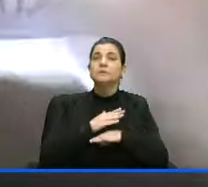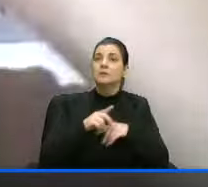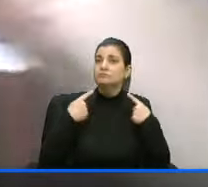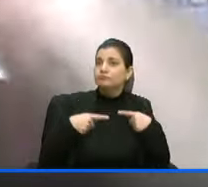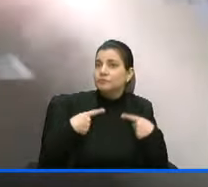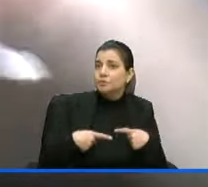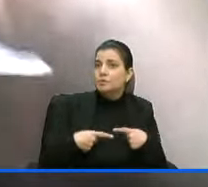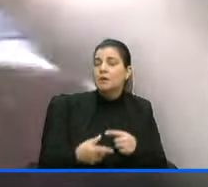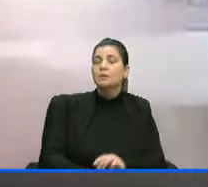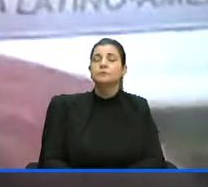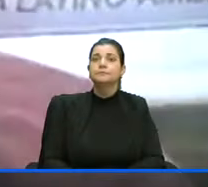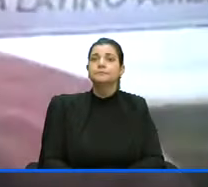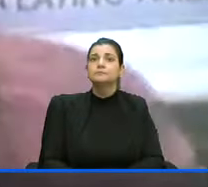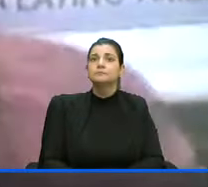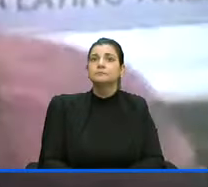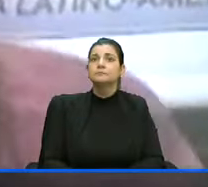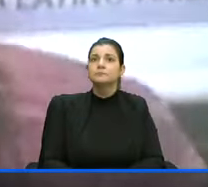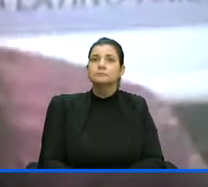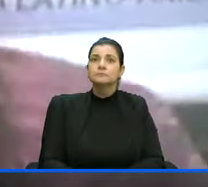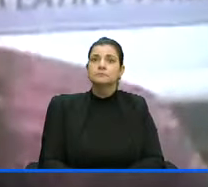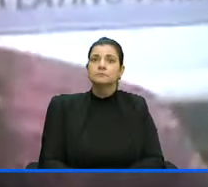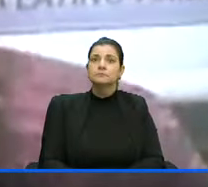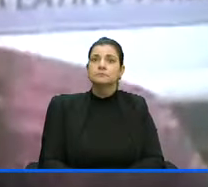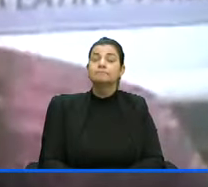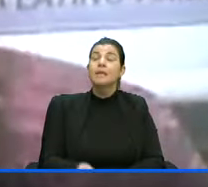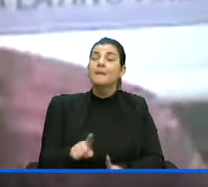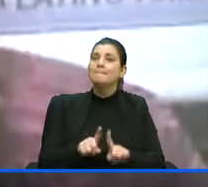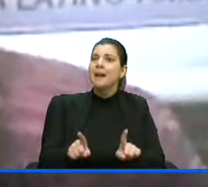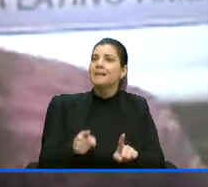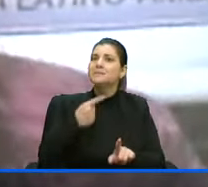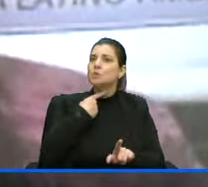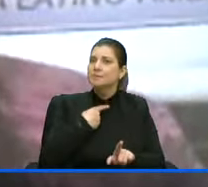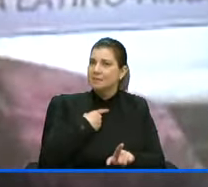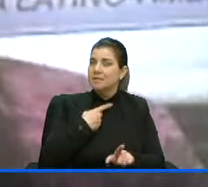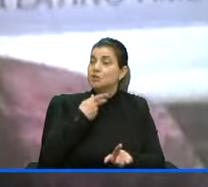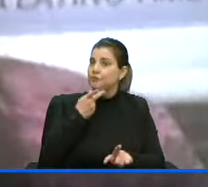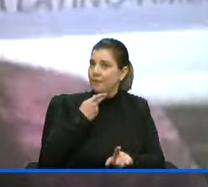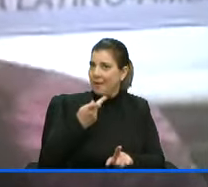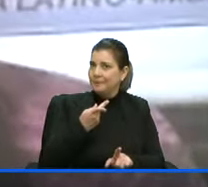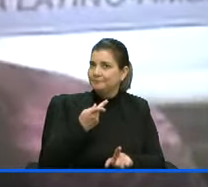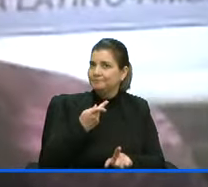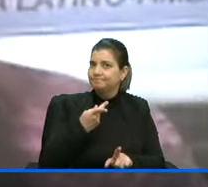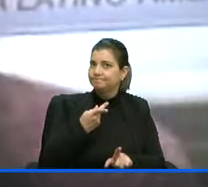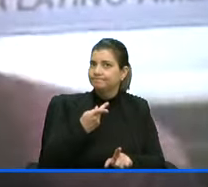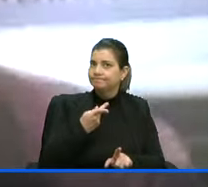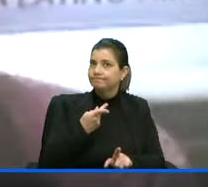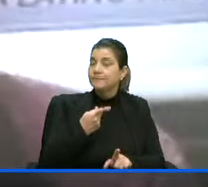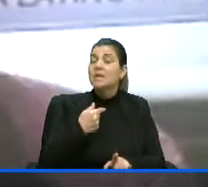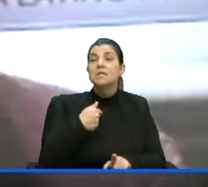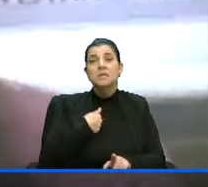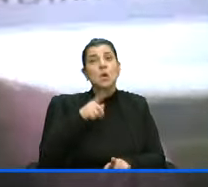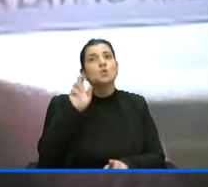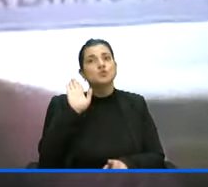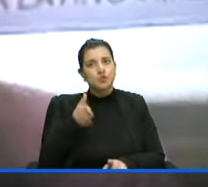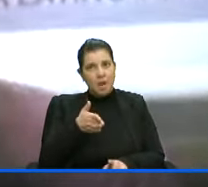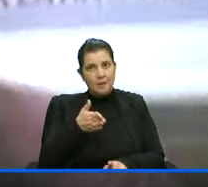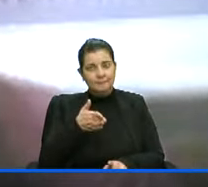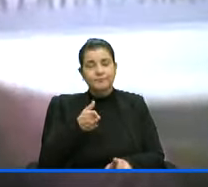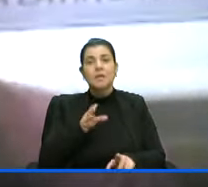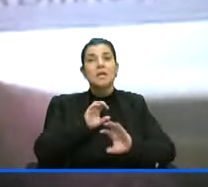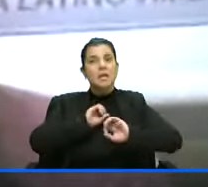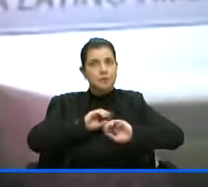momento, né? Mas gostaria de colocar aqui que eu já fui educadora da